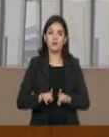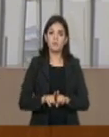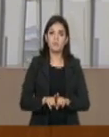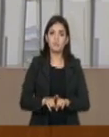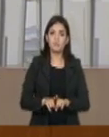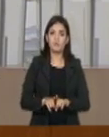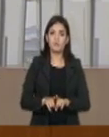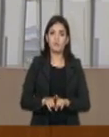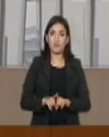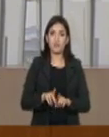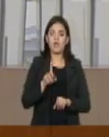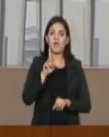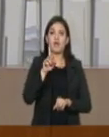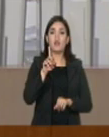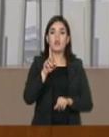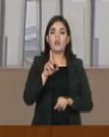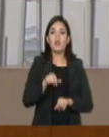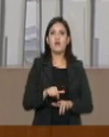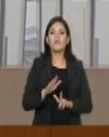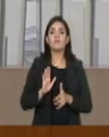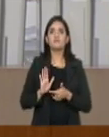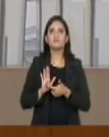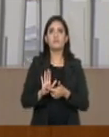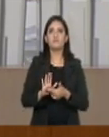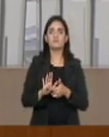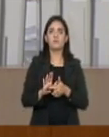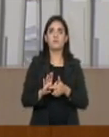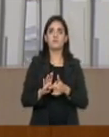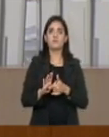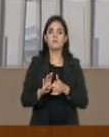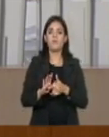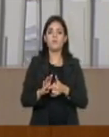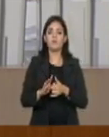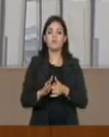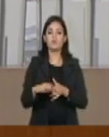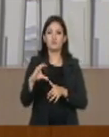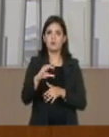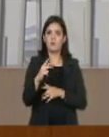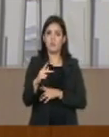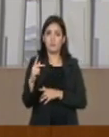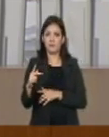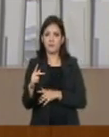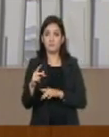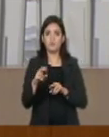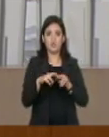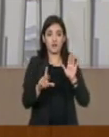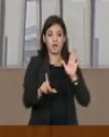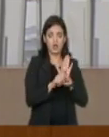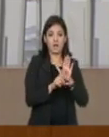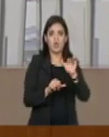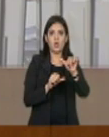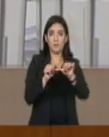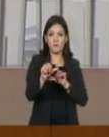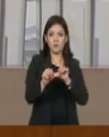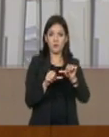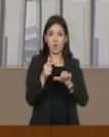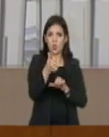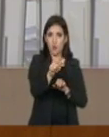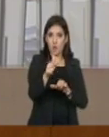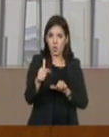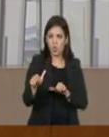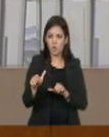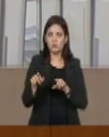foi externada nesse dispositivo por aquela lei que alterou, entre este e outros dispositivos do